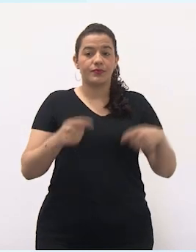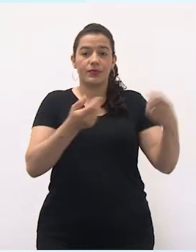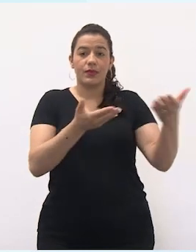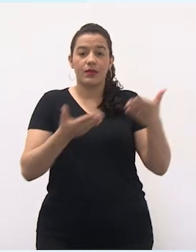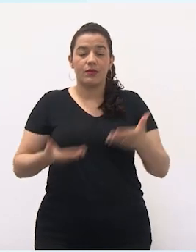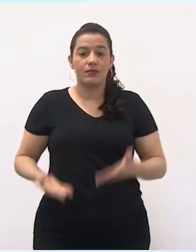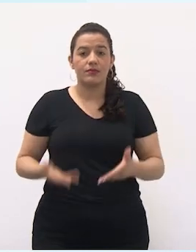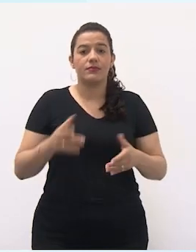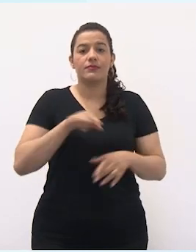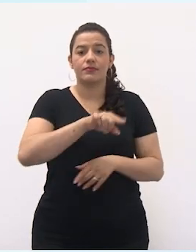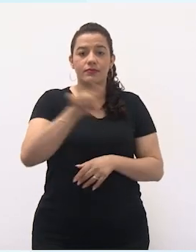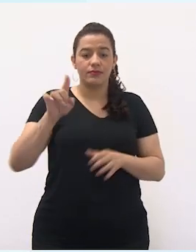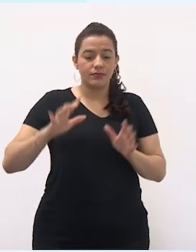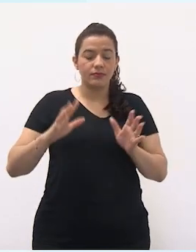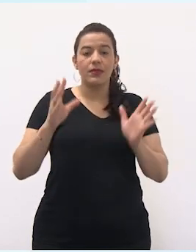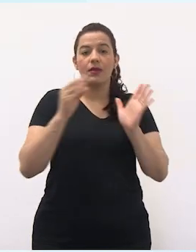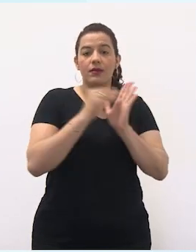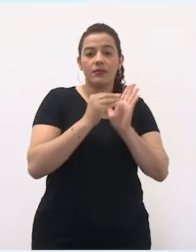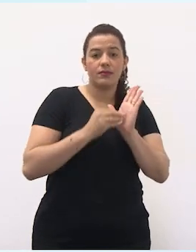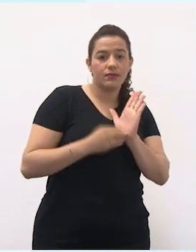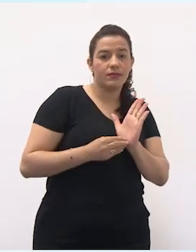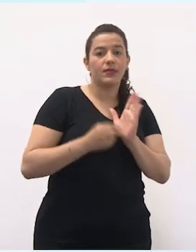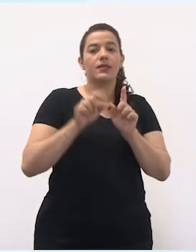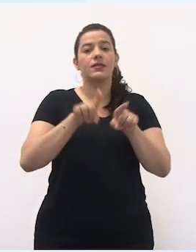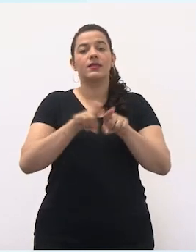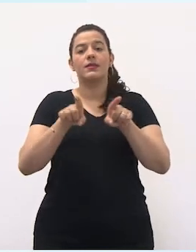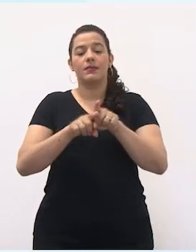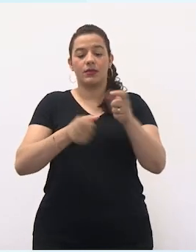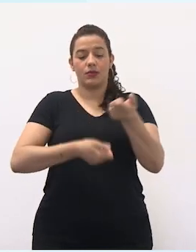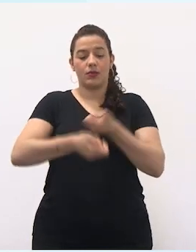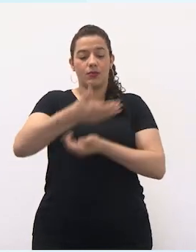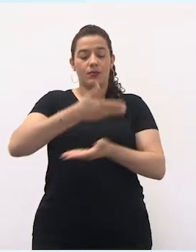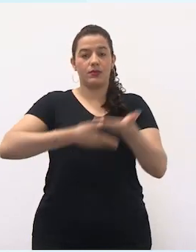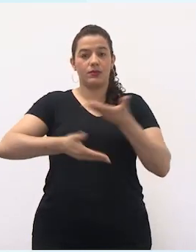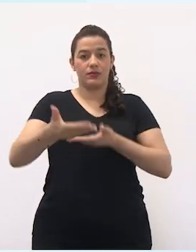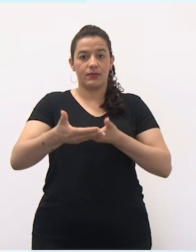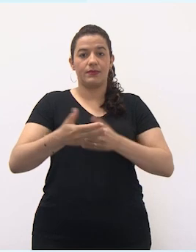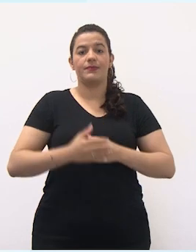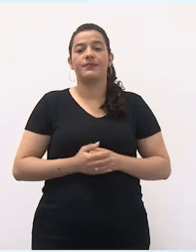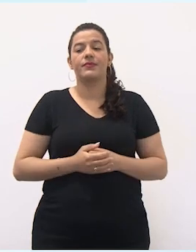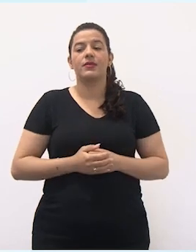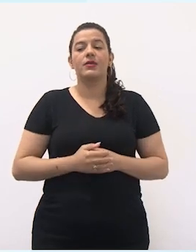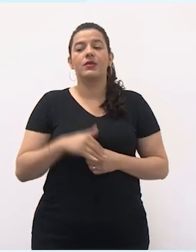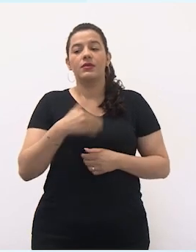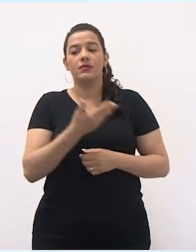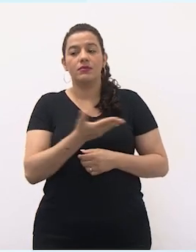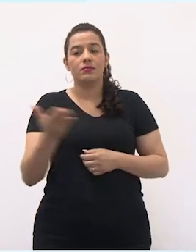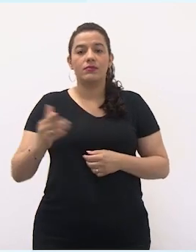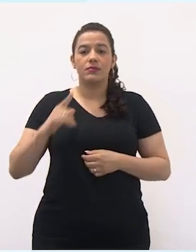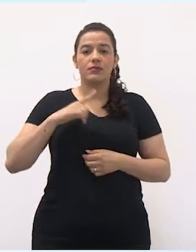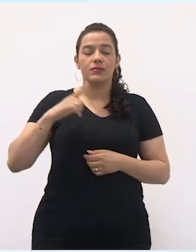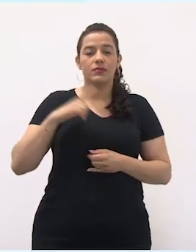a registrar e compartilhar, tá? Então, essa ação, inclusive,